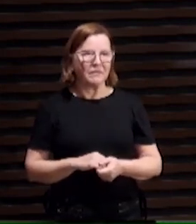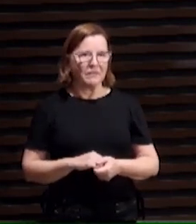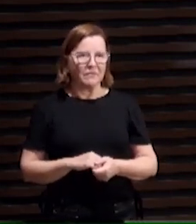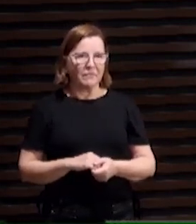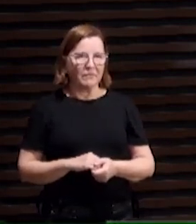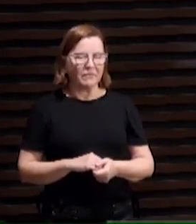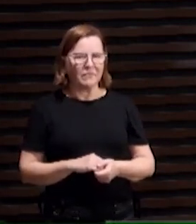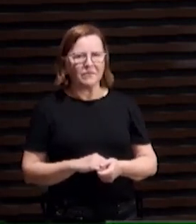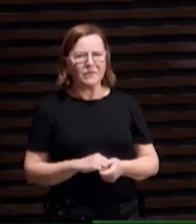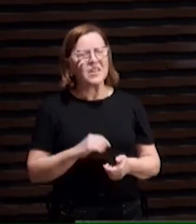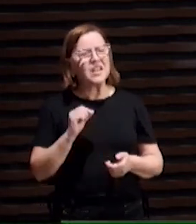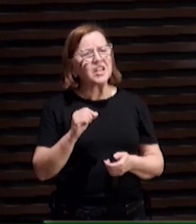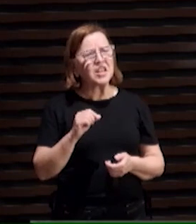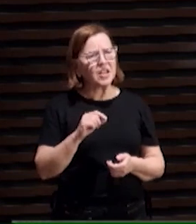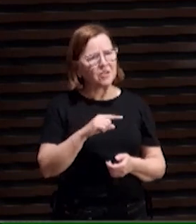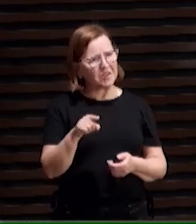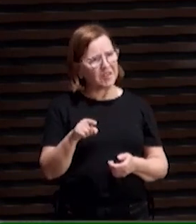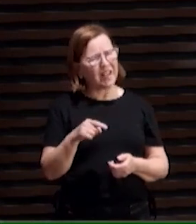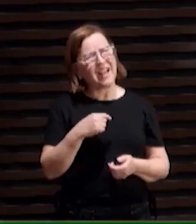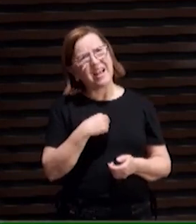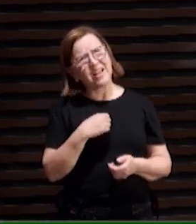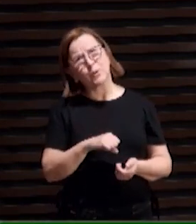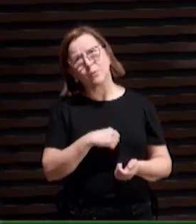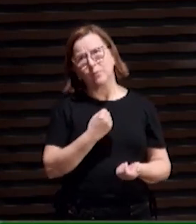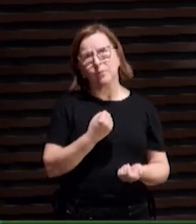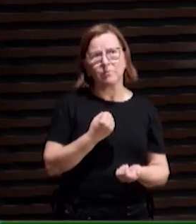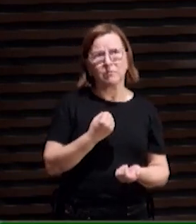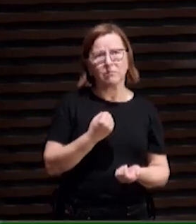Quem é você? Você vai dizer assim: eu sou